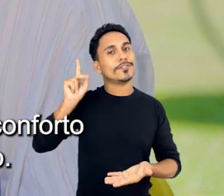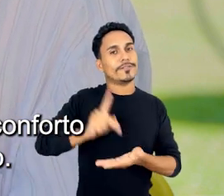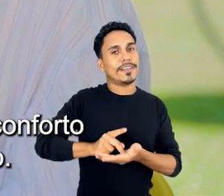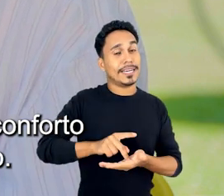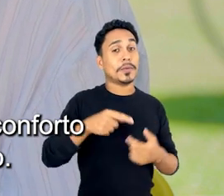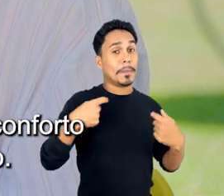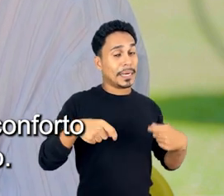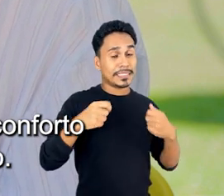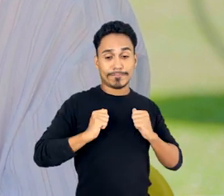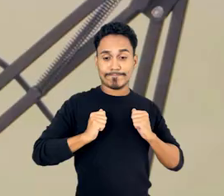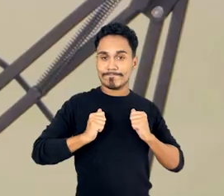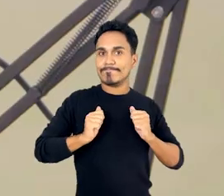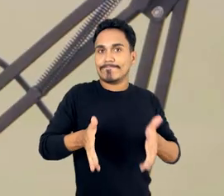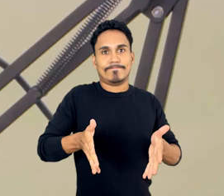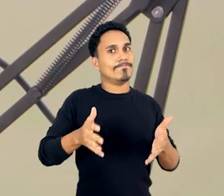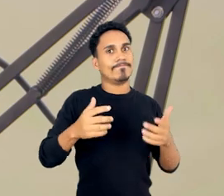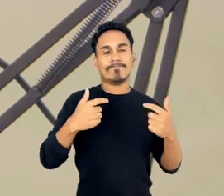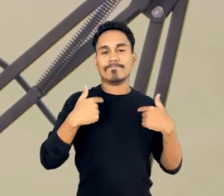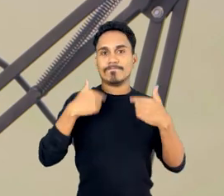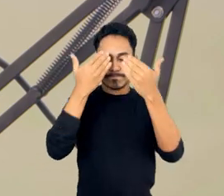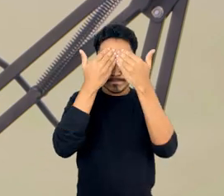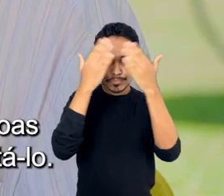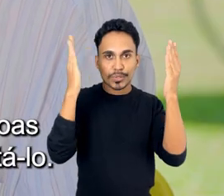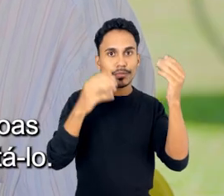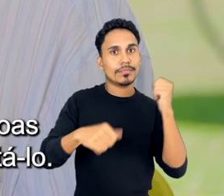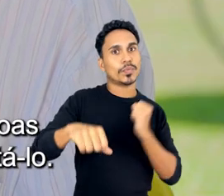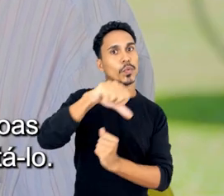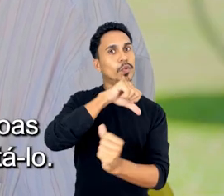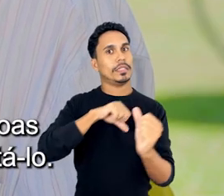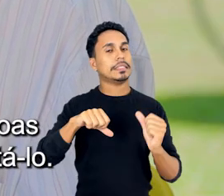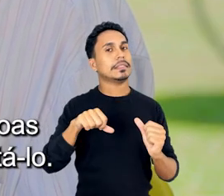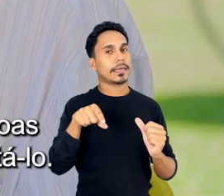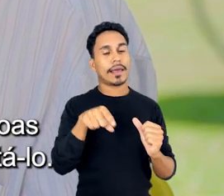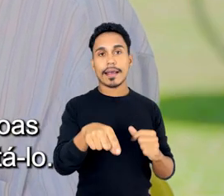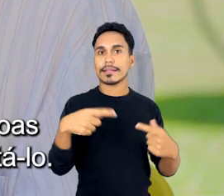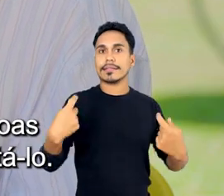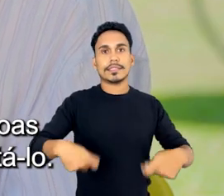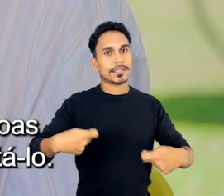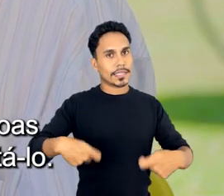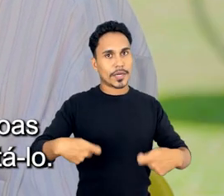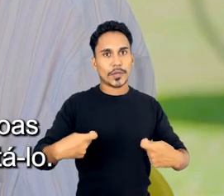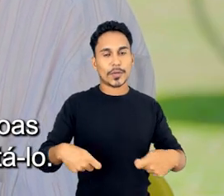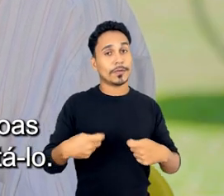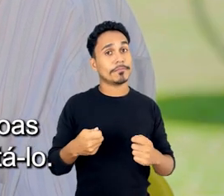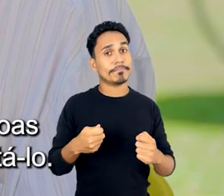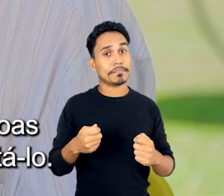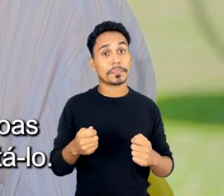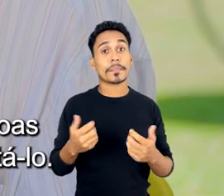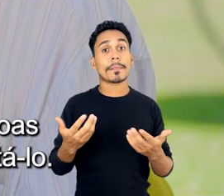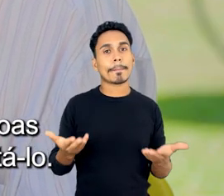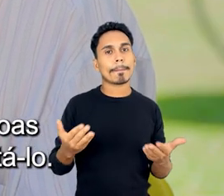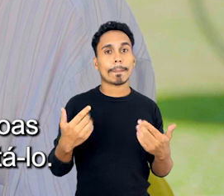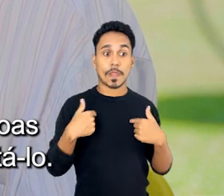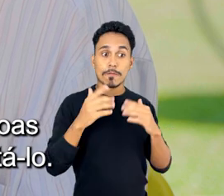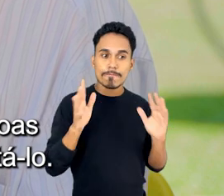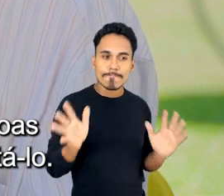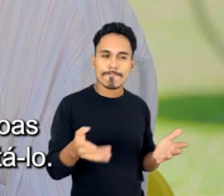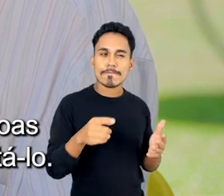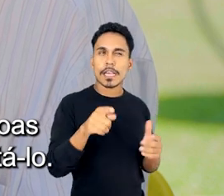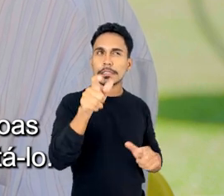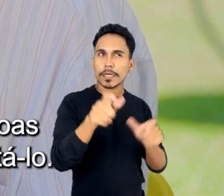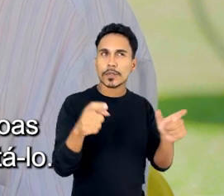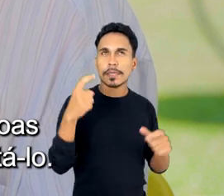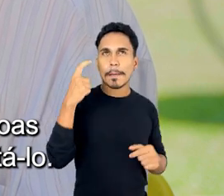de fato vai ser necessário aham então a ênfase que eu dou é mais também em como as pessoas pensam e